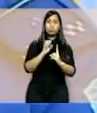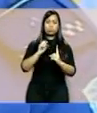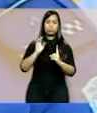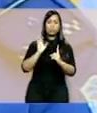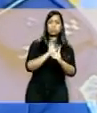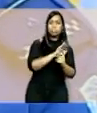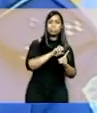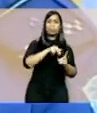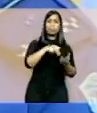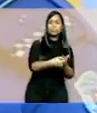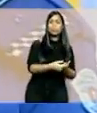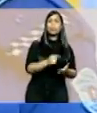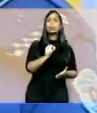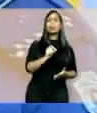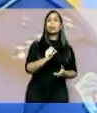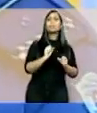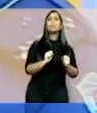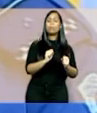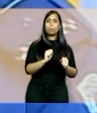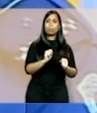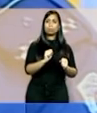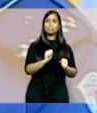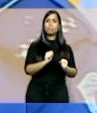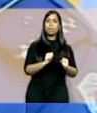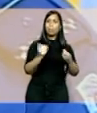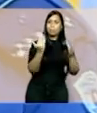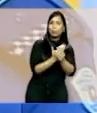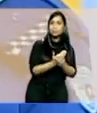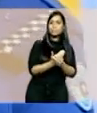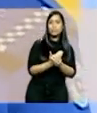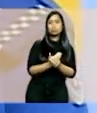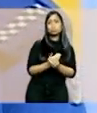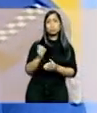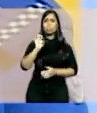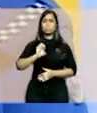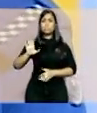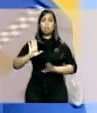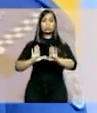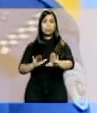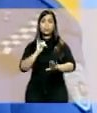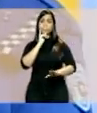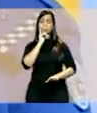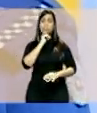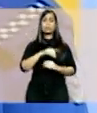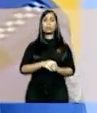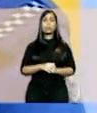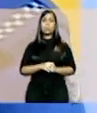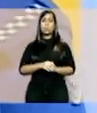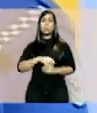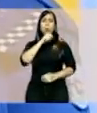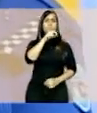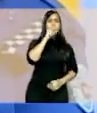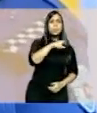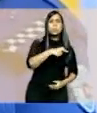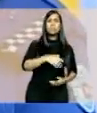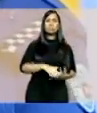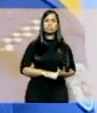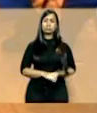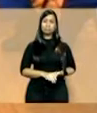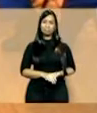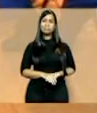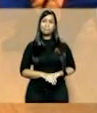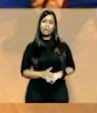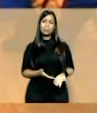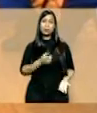de processar isso daí é o Estado, que é o promotor que vai fazer. Mas se for uma lesão corporal leve, se for uma ameaça, se for injúria,